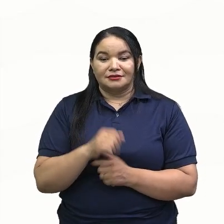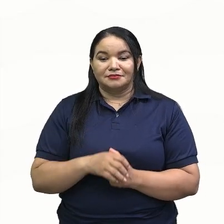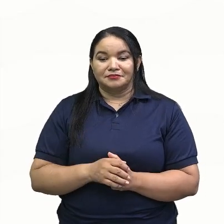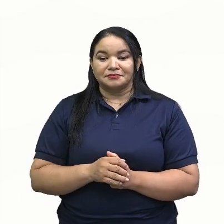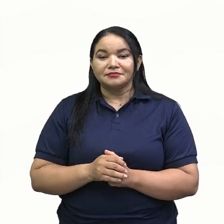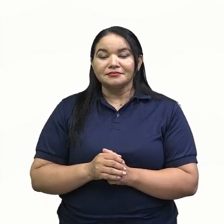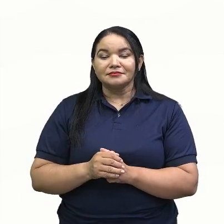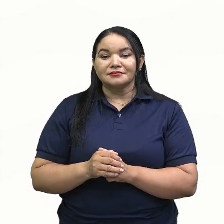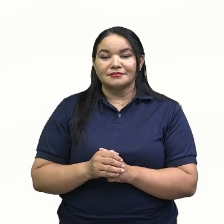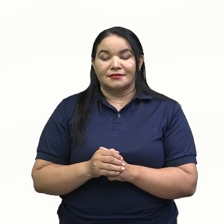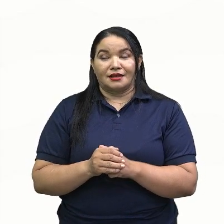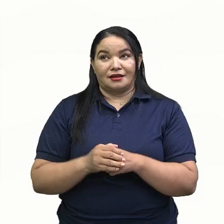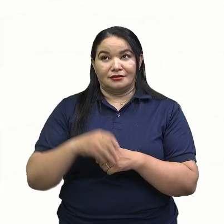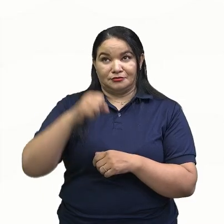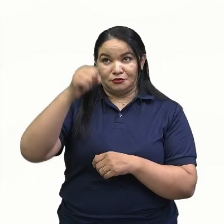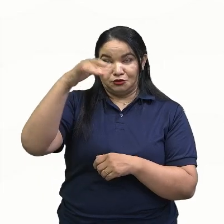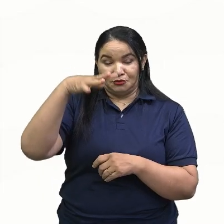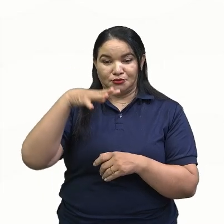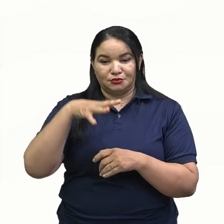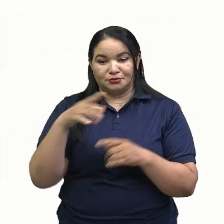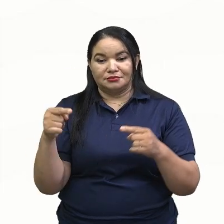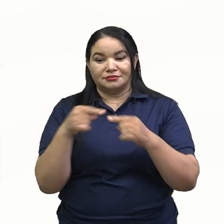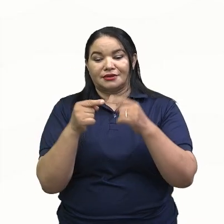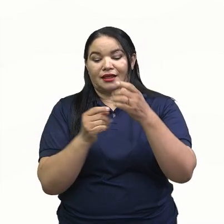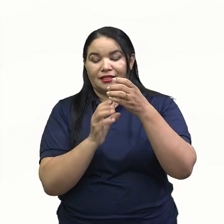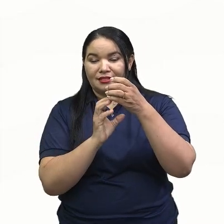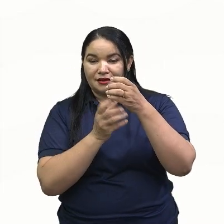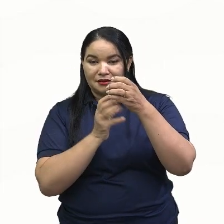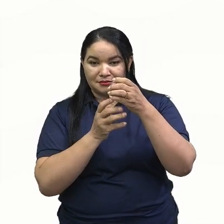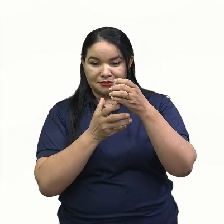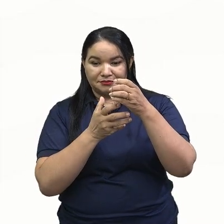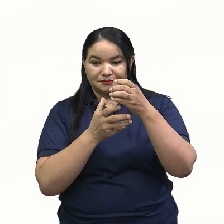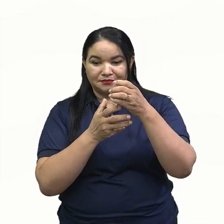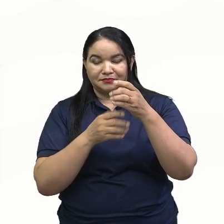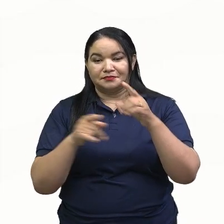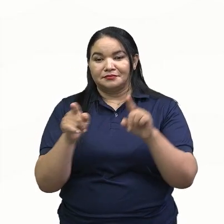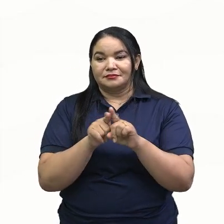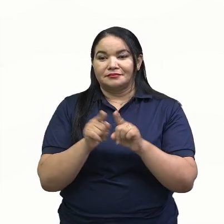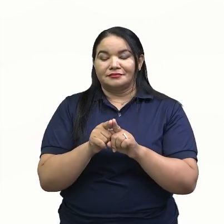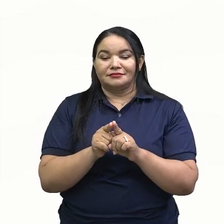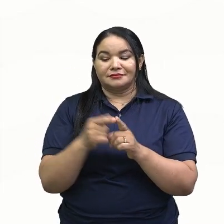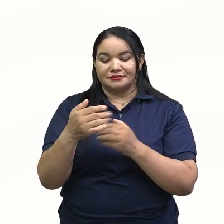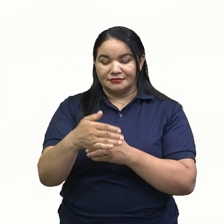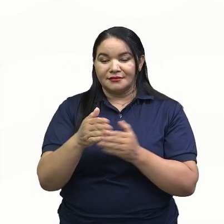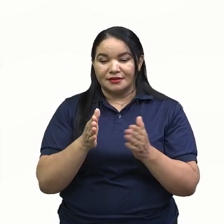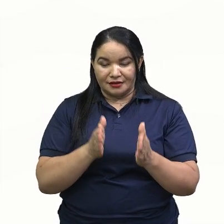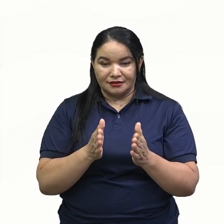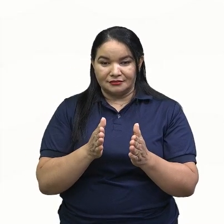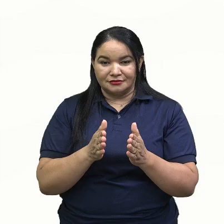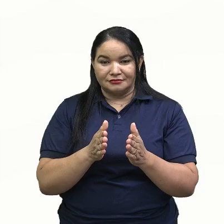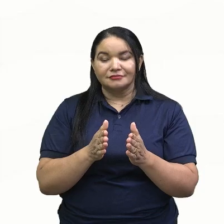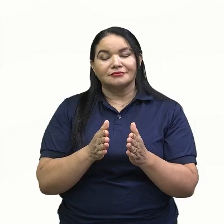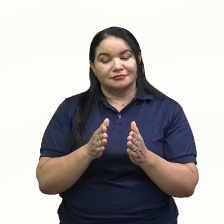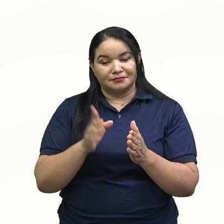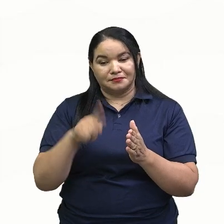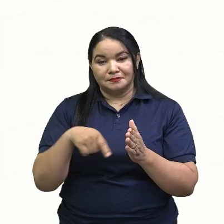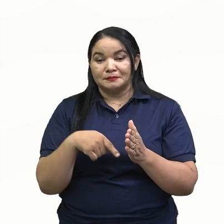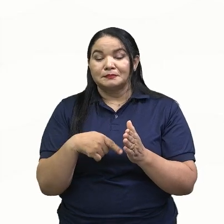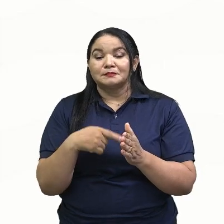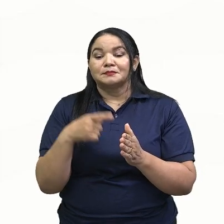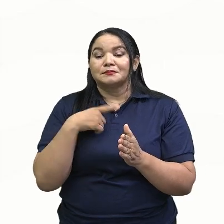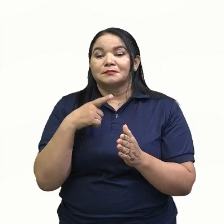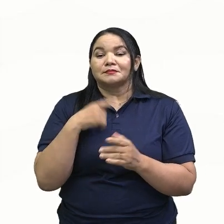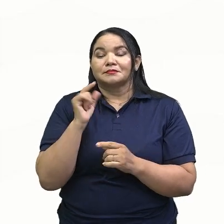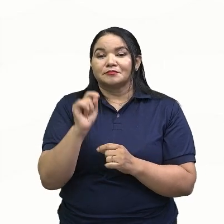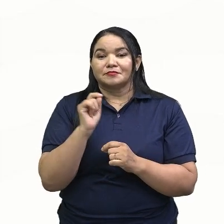se eu utilizar o ventilador. Então, em outras palavras, os receptores são os eletrodomésticos.